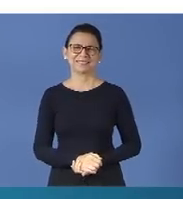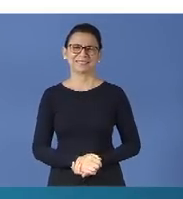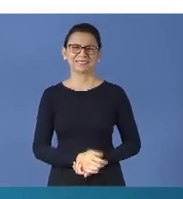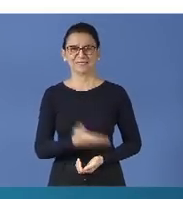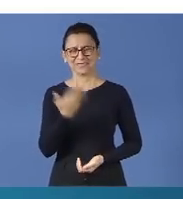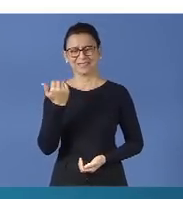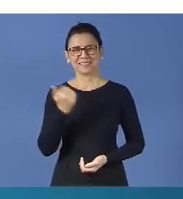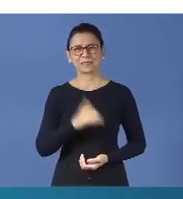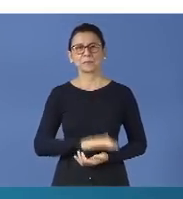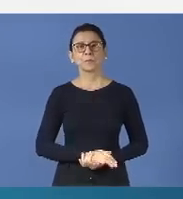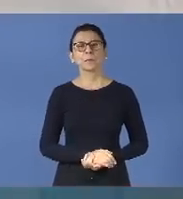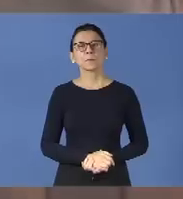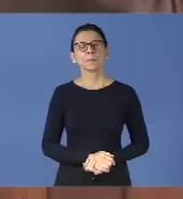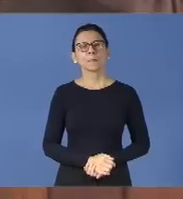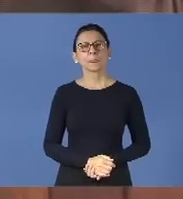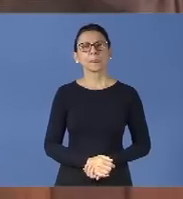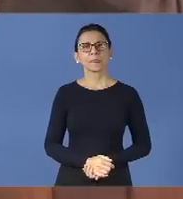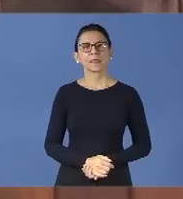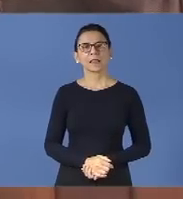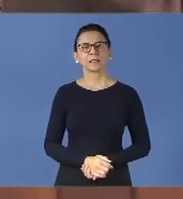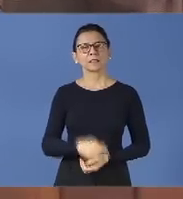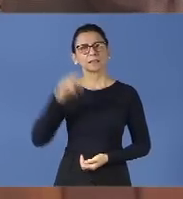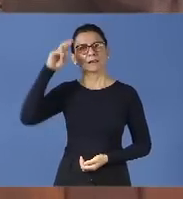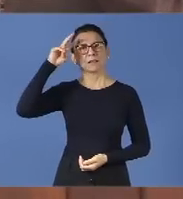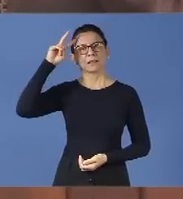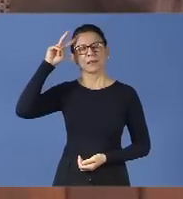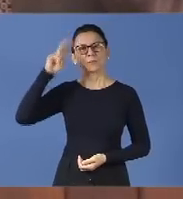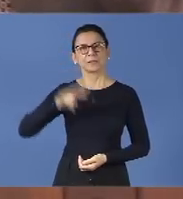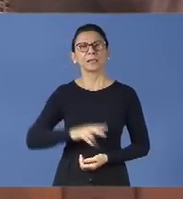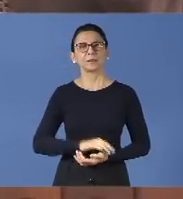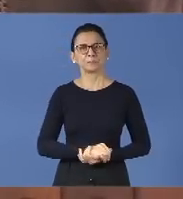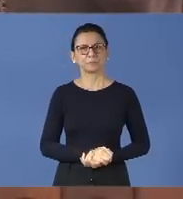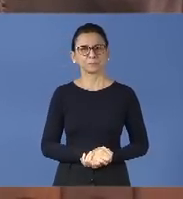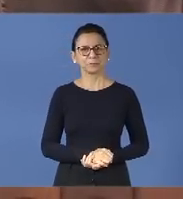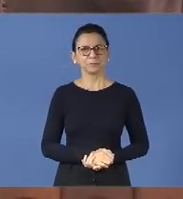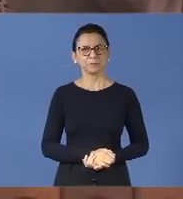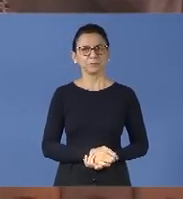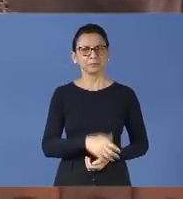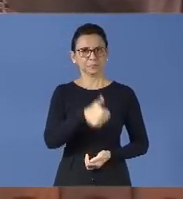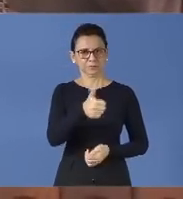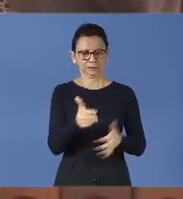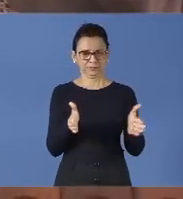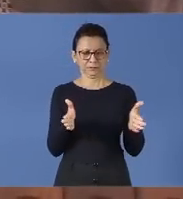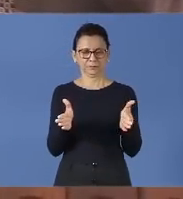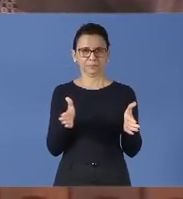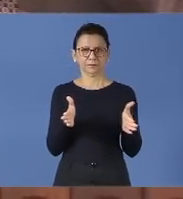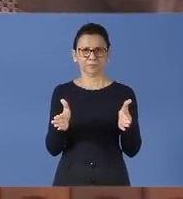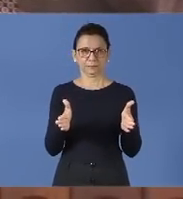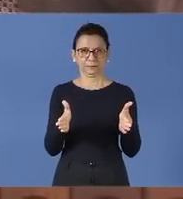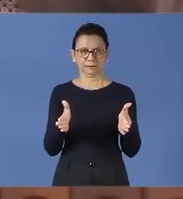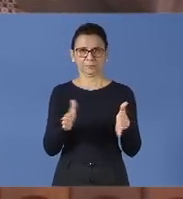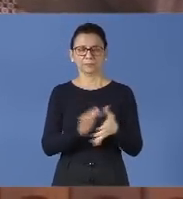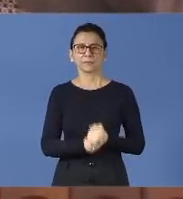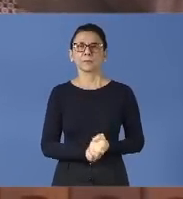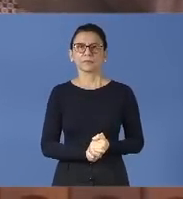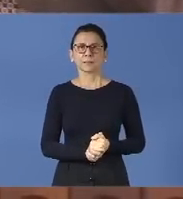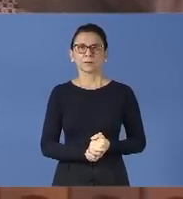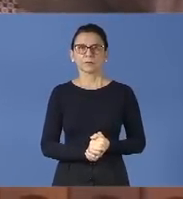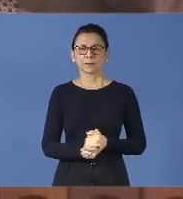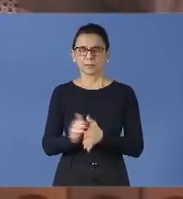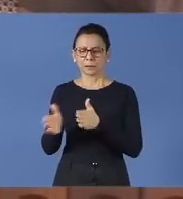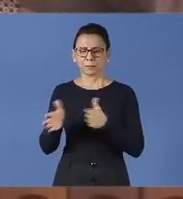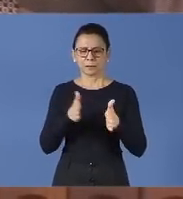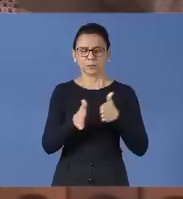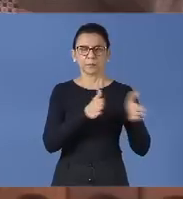primeiro período, e aí no capítulo 7, no primeiro período, eles dividiram o livro em três períodos, né? No